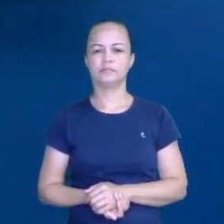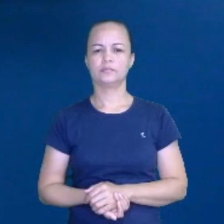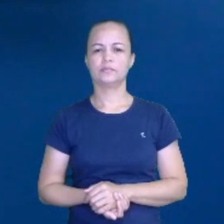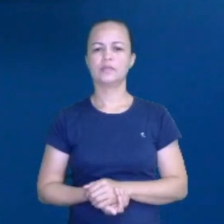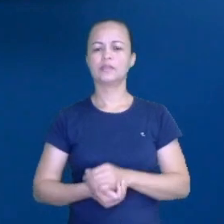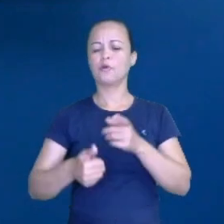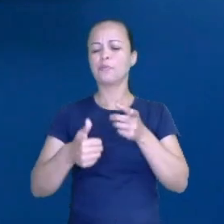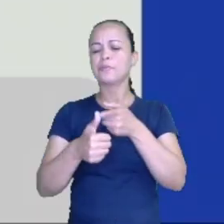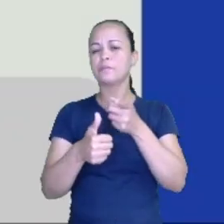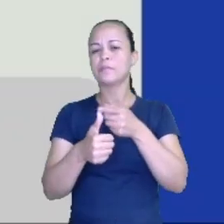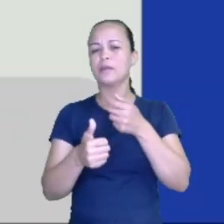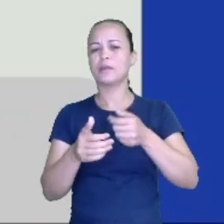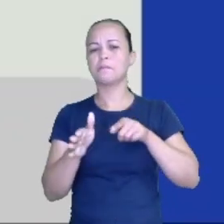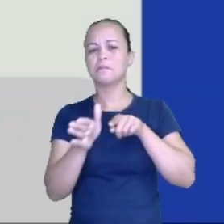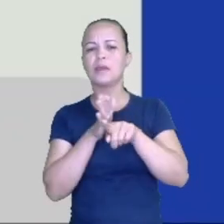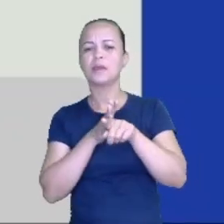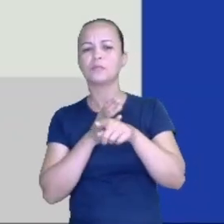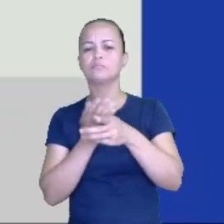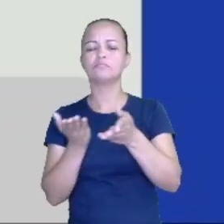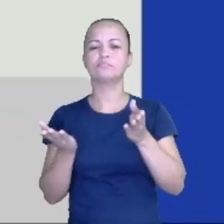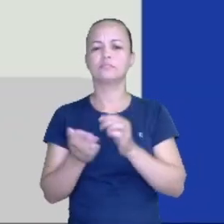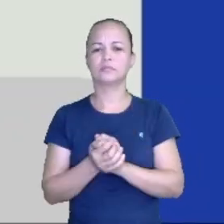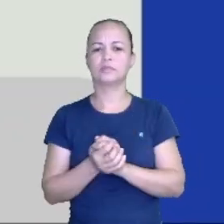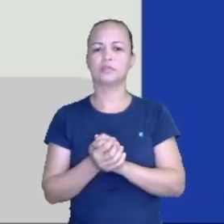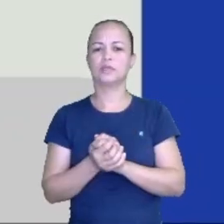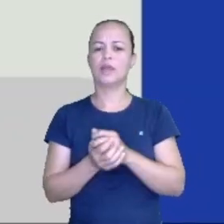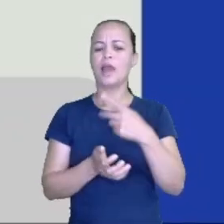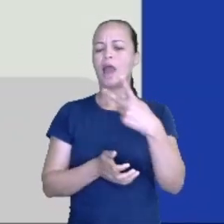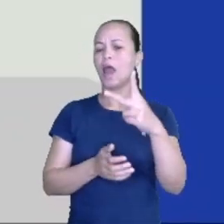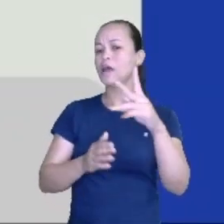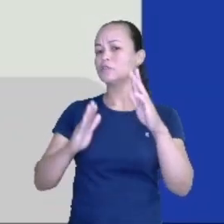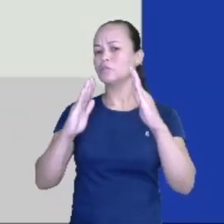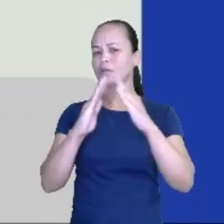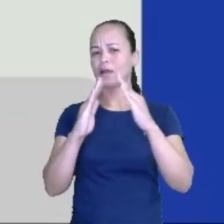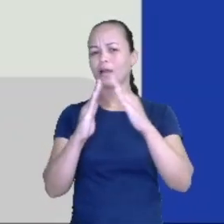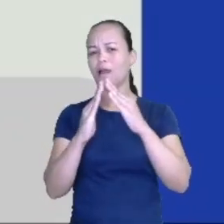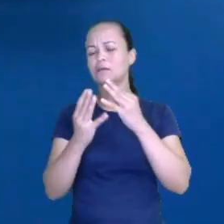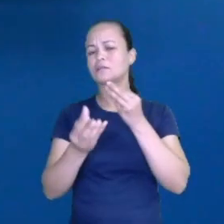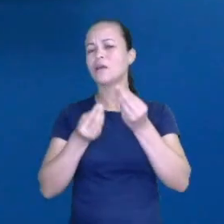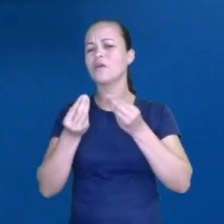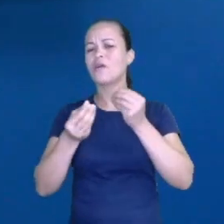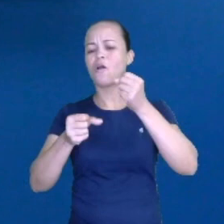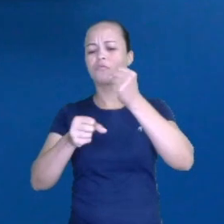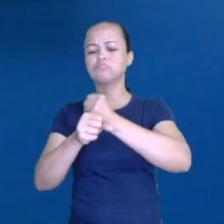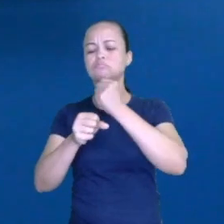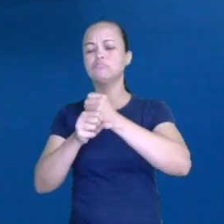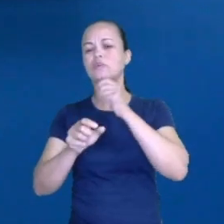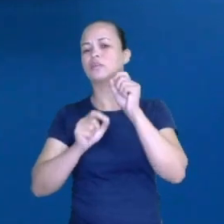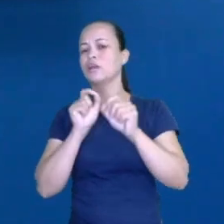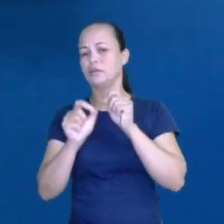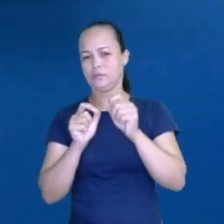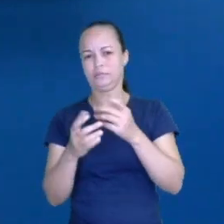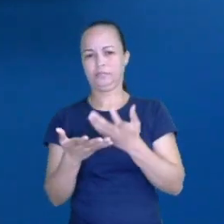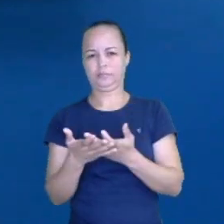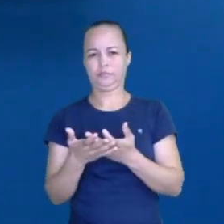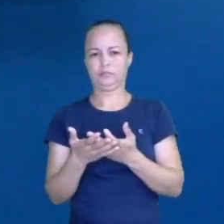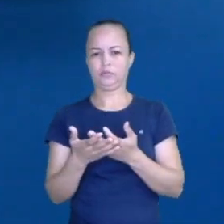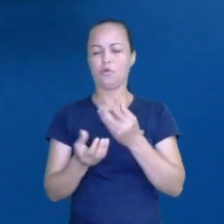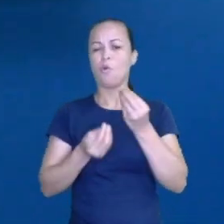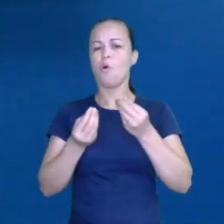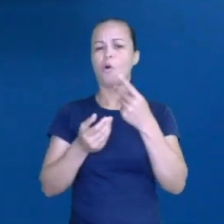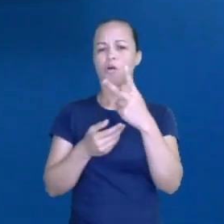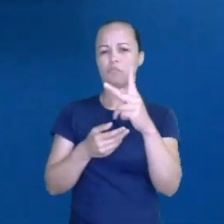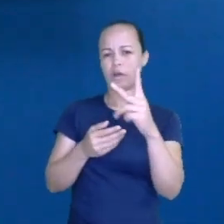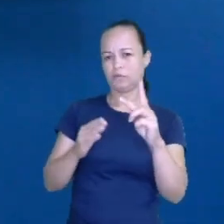Primeira pergunta que eu faço a você. Do que é feita a sua moradia? A sua casa é feita de quê? Como é a casa que